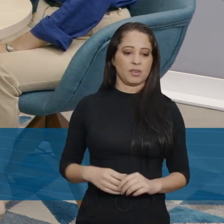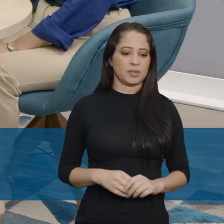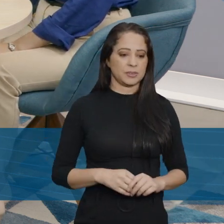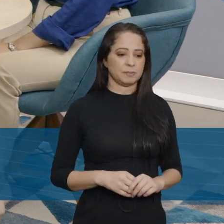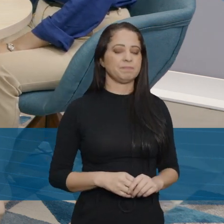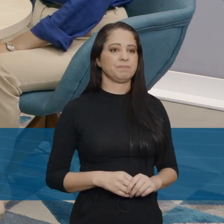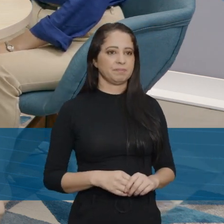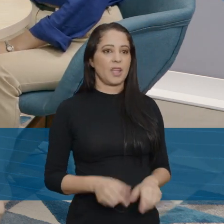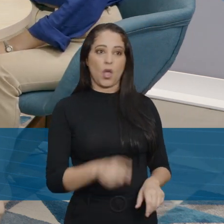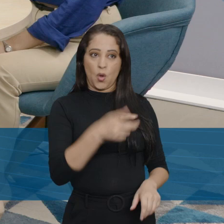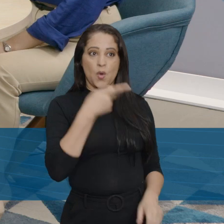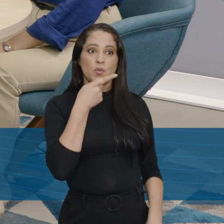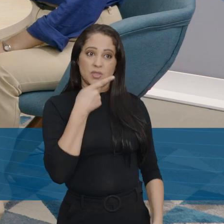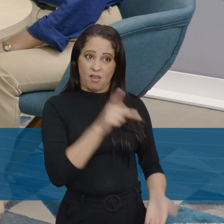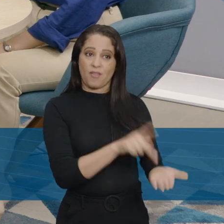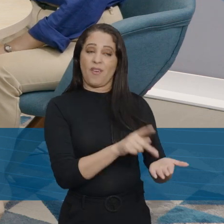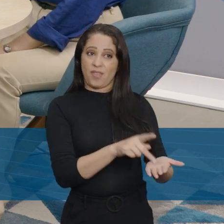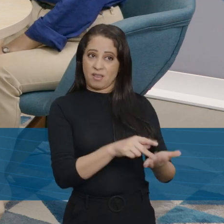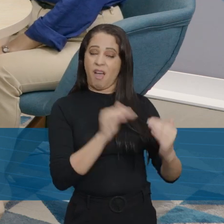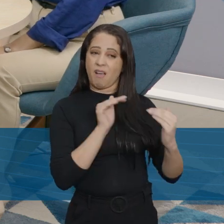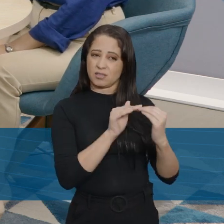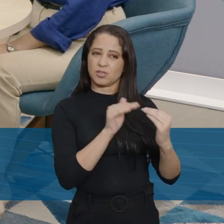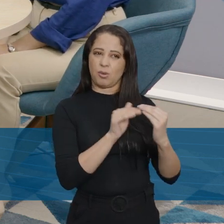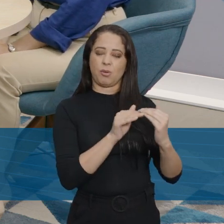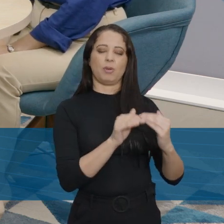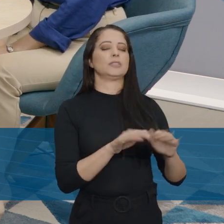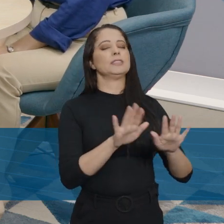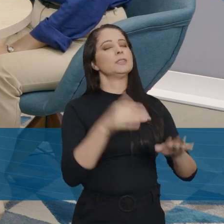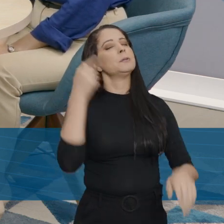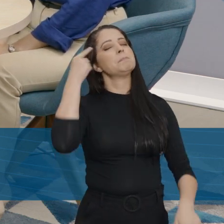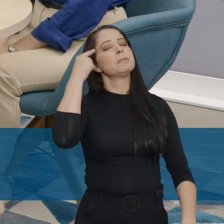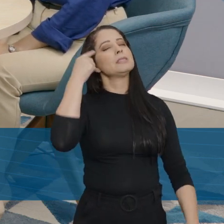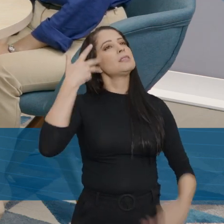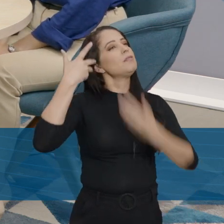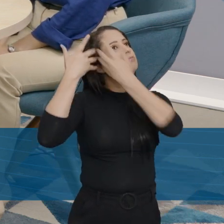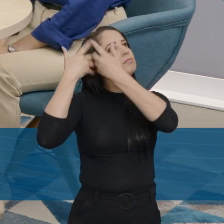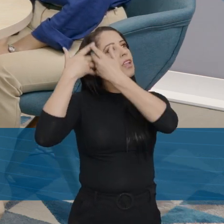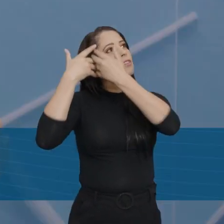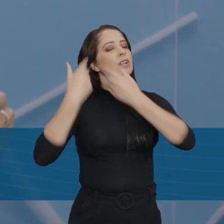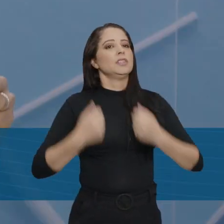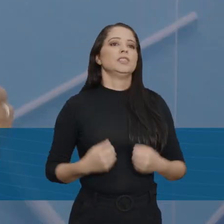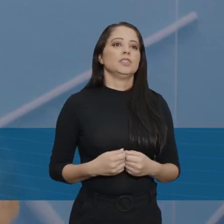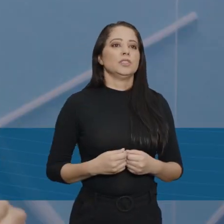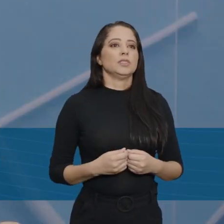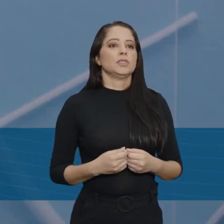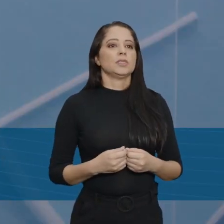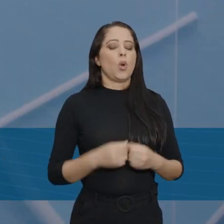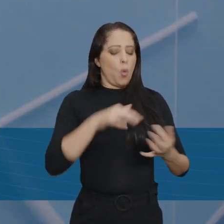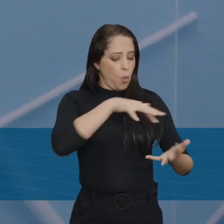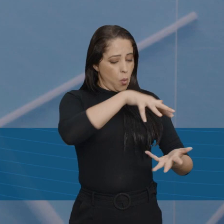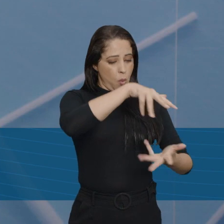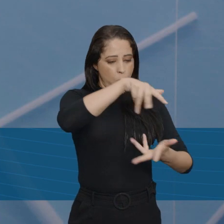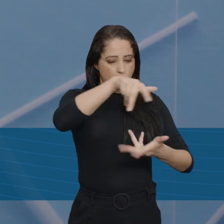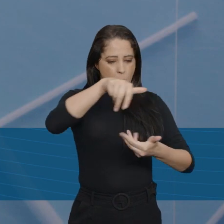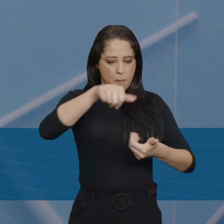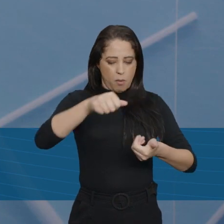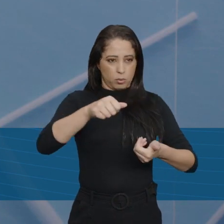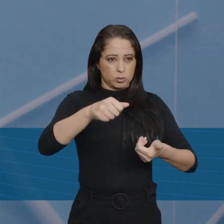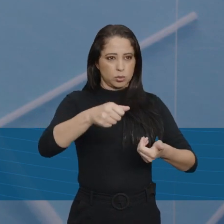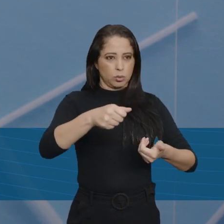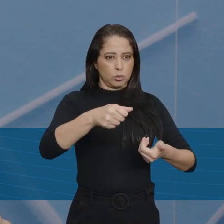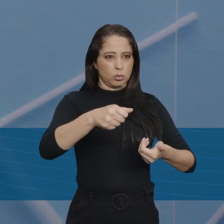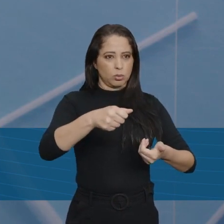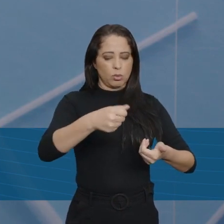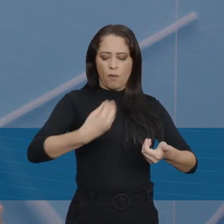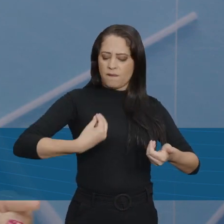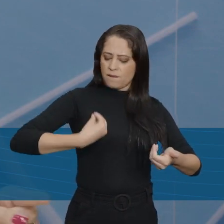E Dani, você está falando isso, né? Que tem tudo a ver, né? E se a gente for pensar, como é que a gente está vivendo hoje,